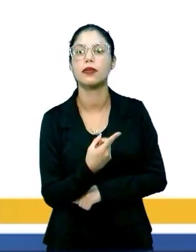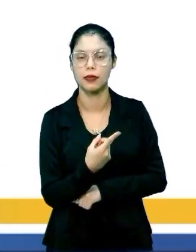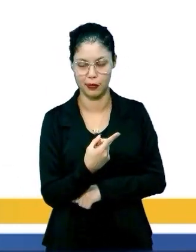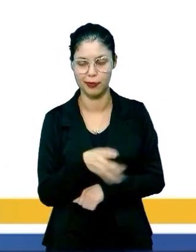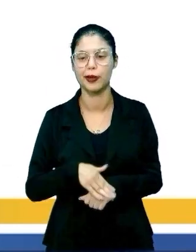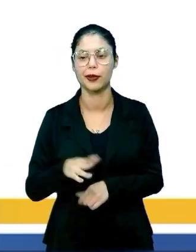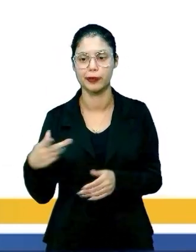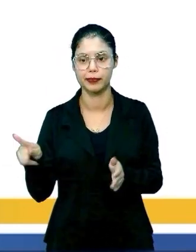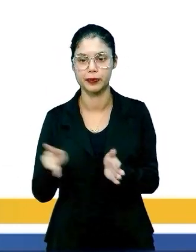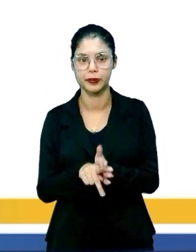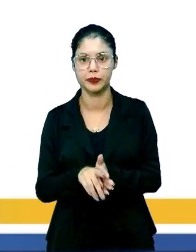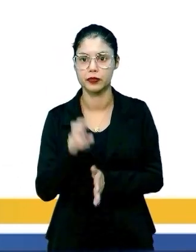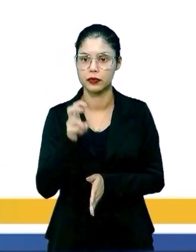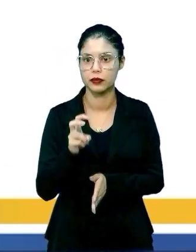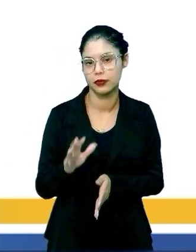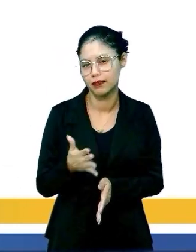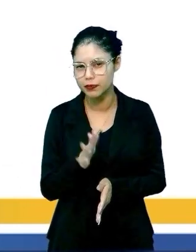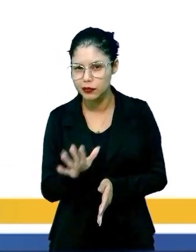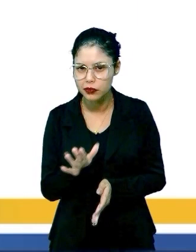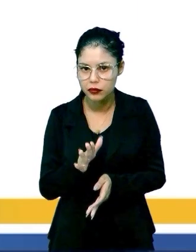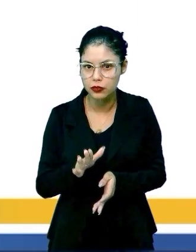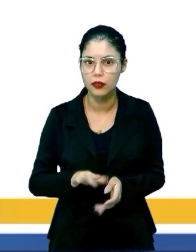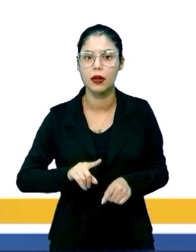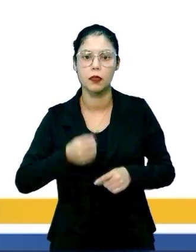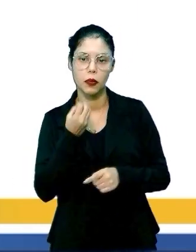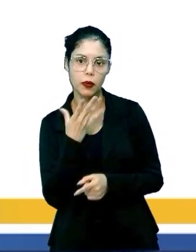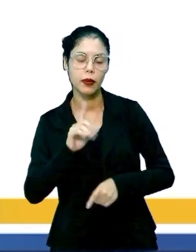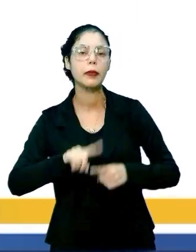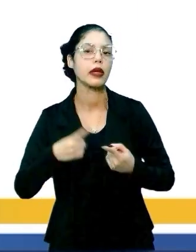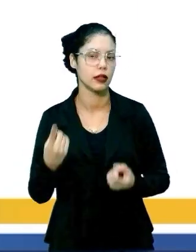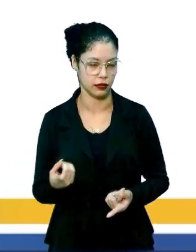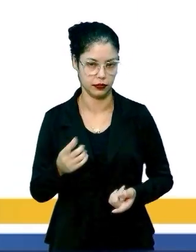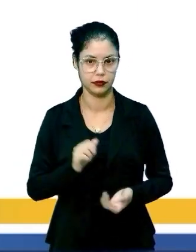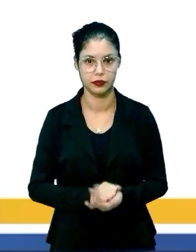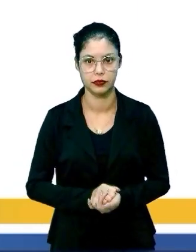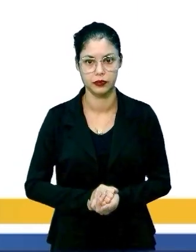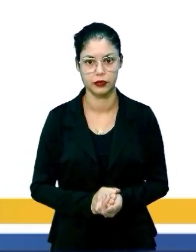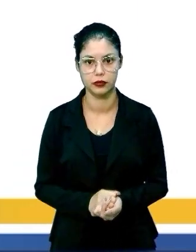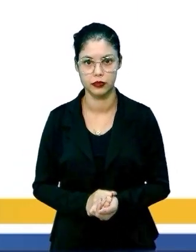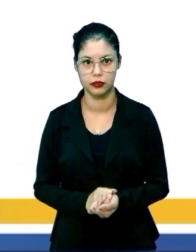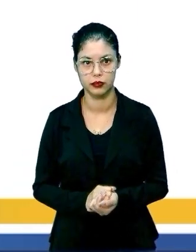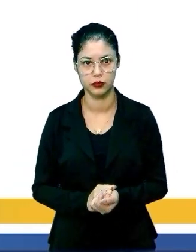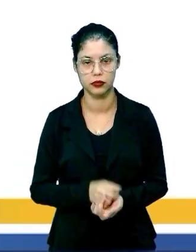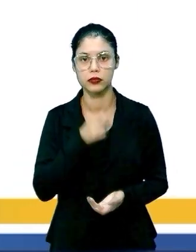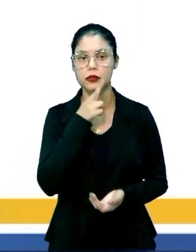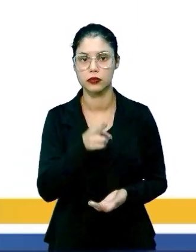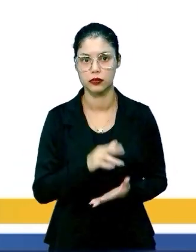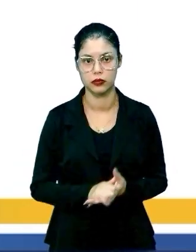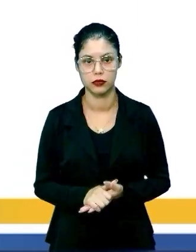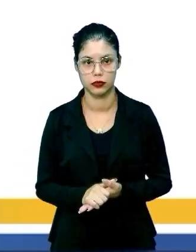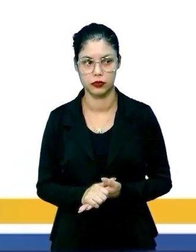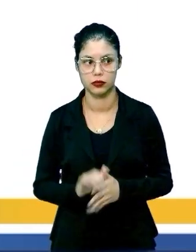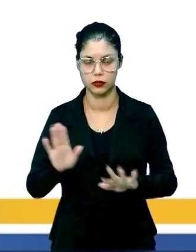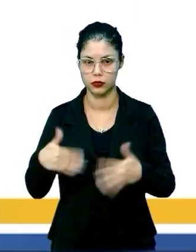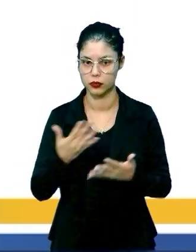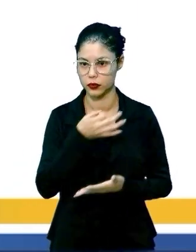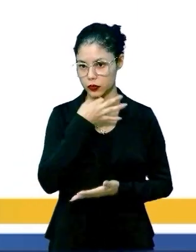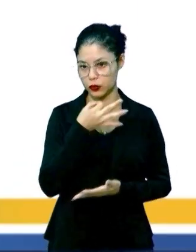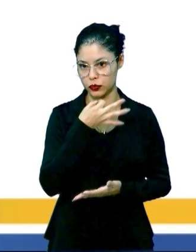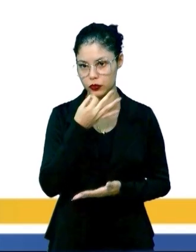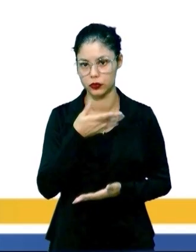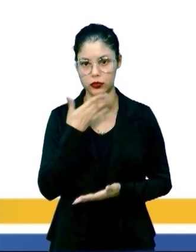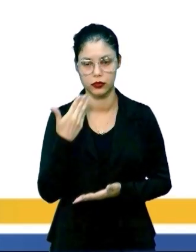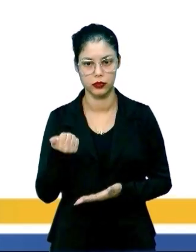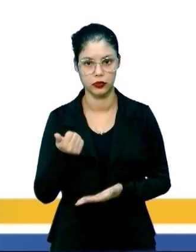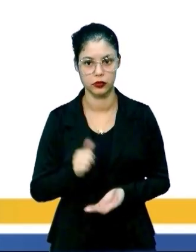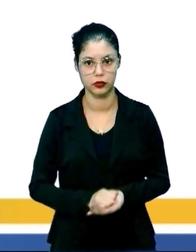para ele. A opção 5 parece ser bem vantajosa, mas vamos ver agora na resposta qual a melhor opção